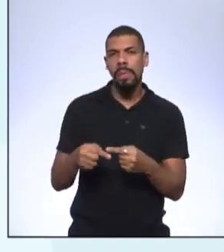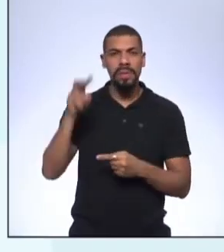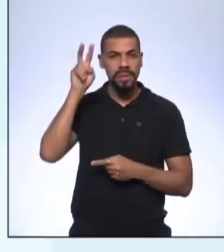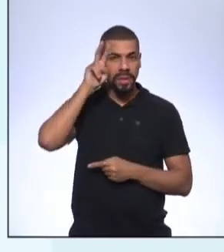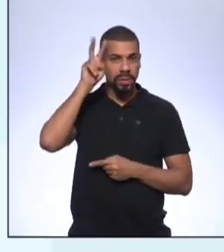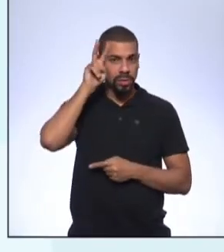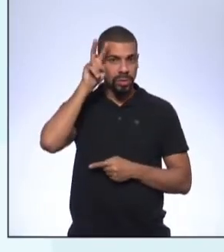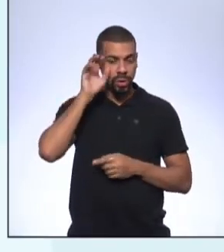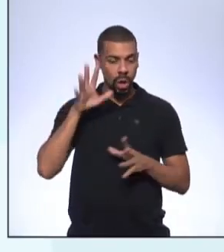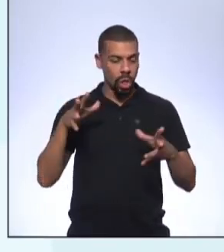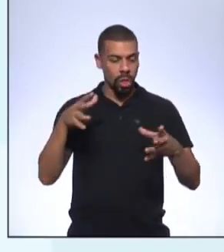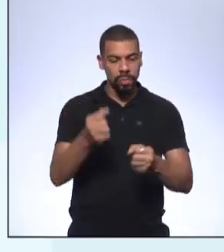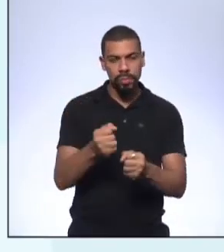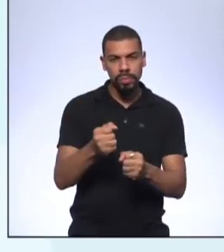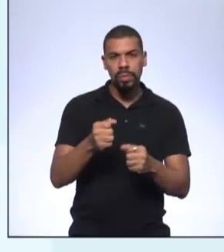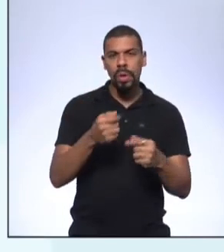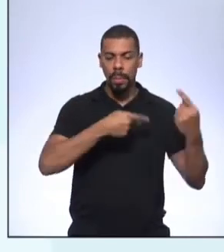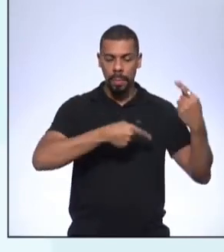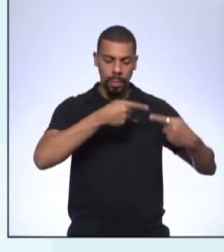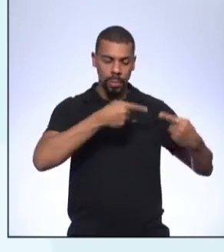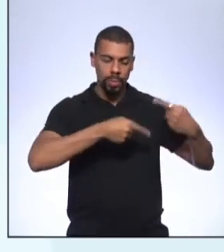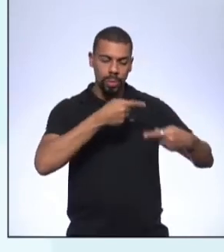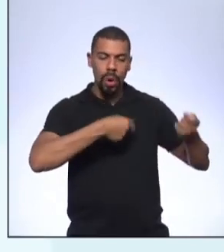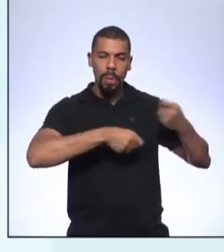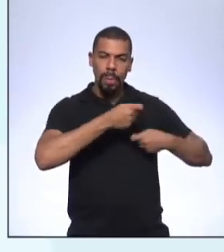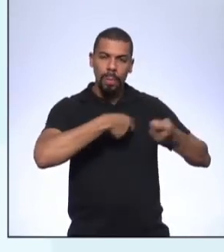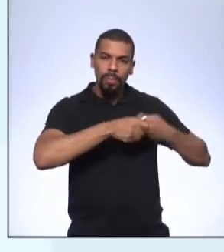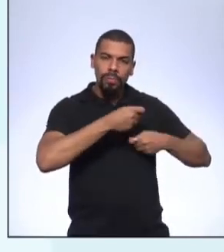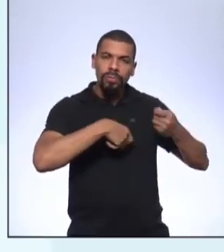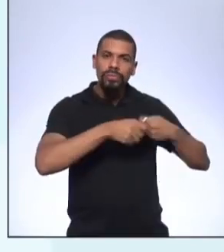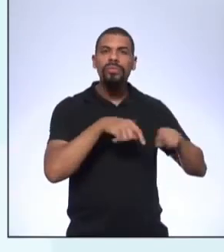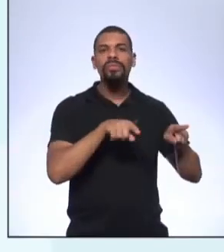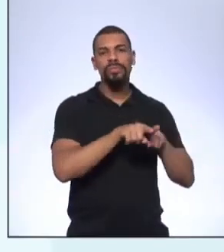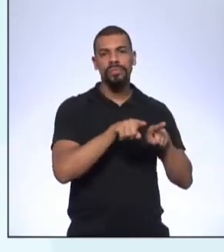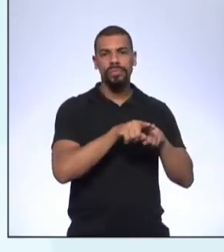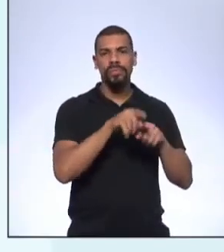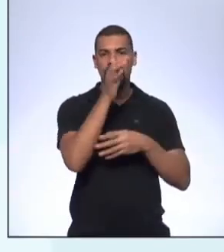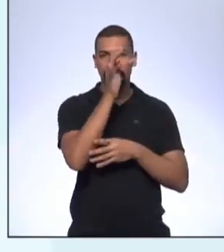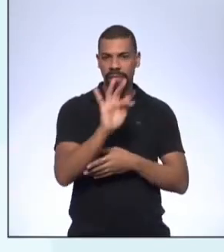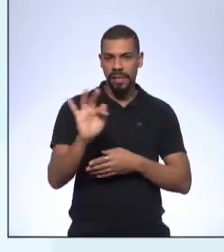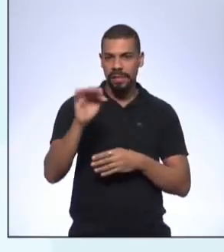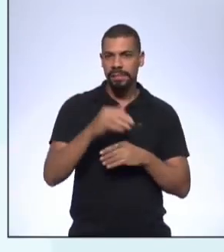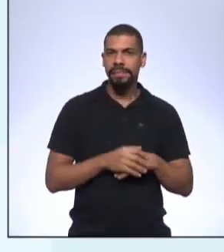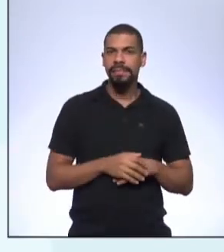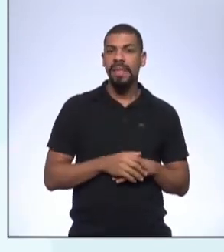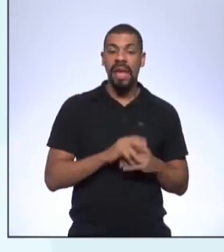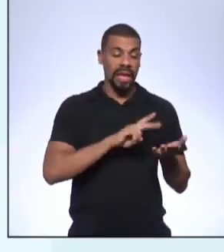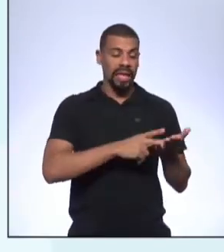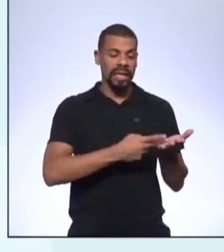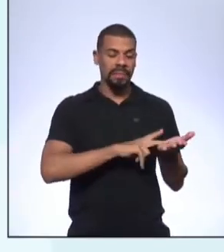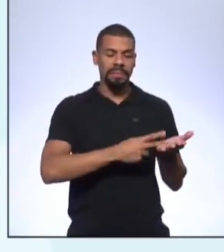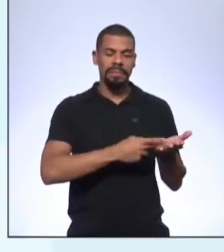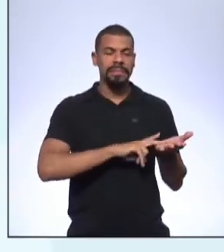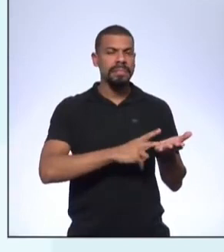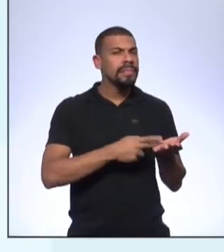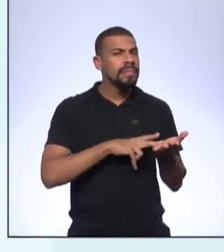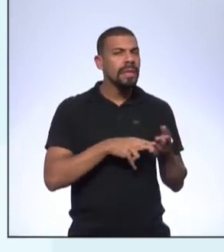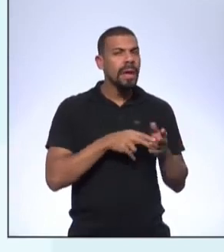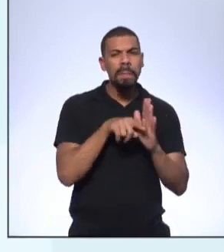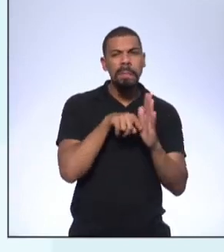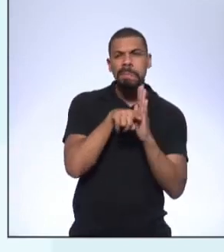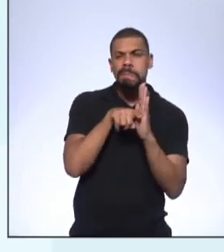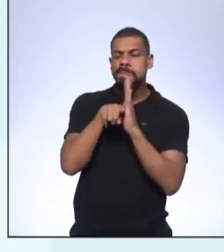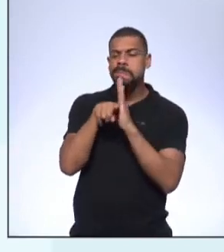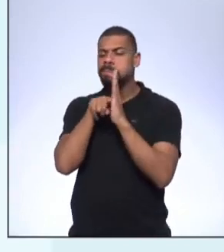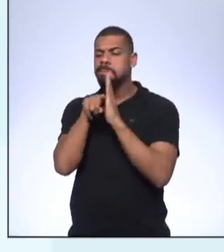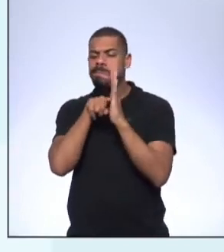da centralização política da monarquia francesa. Interpretação e análise, investigar as